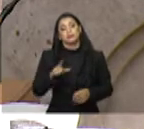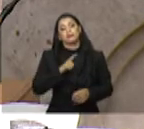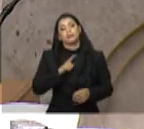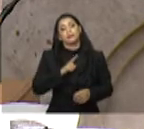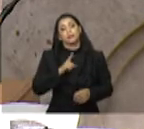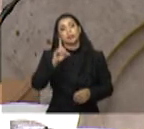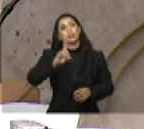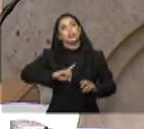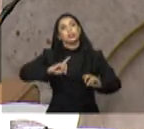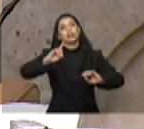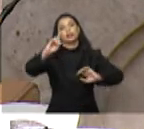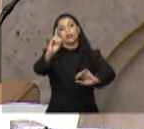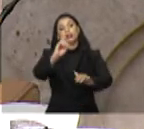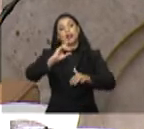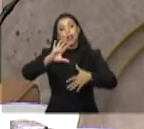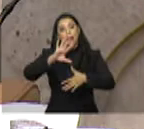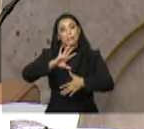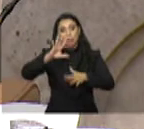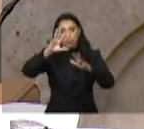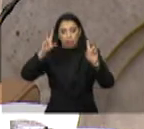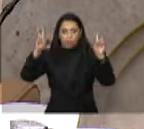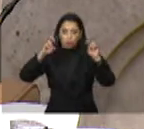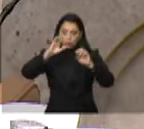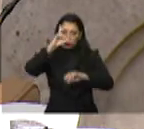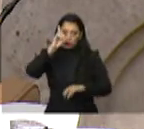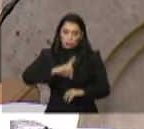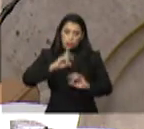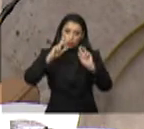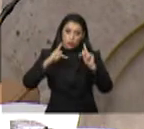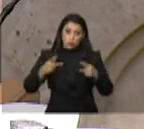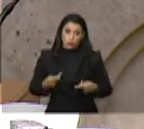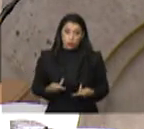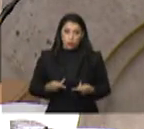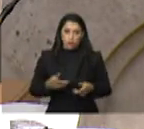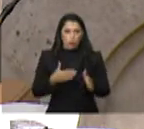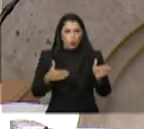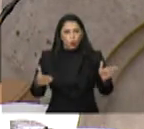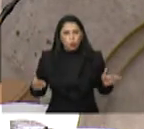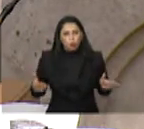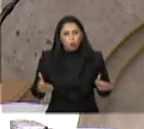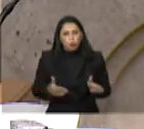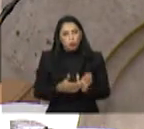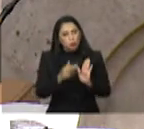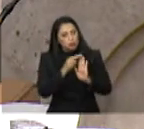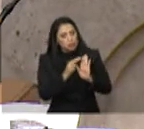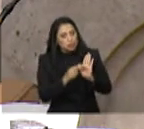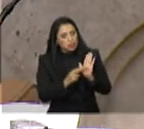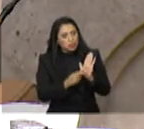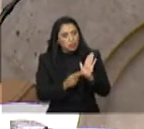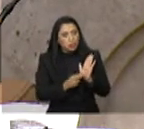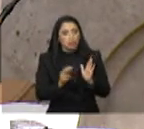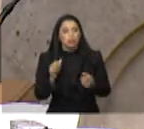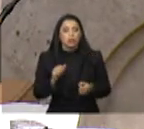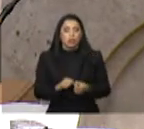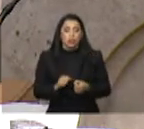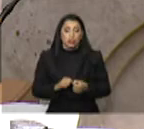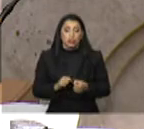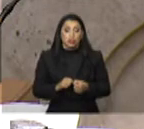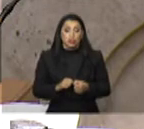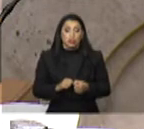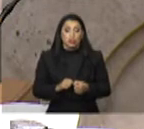sobre direitos humanos todo esse complexo normativo foi dirigido para